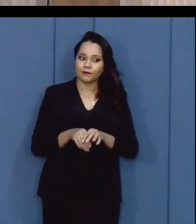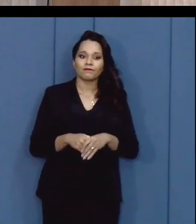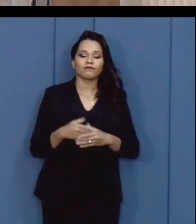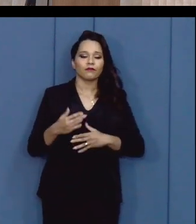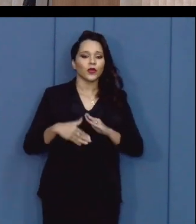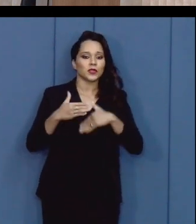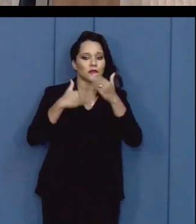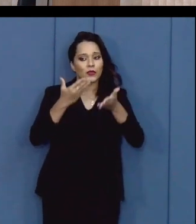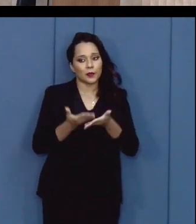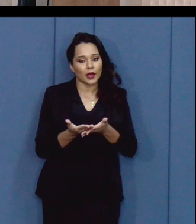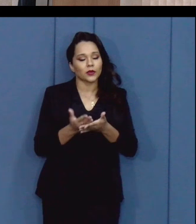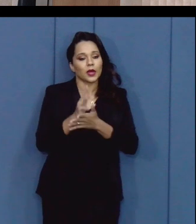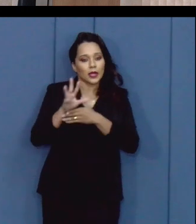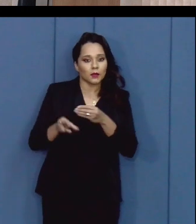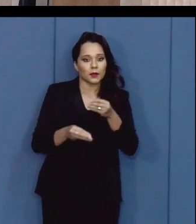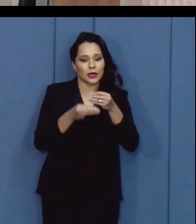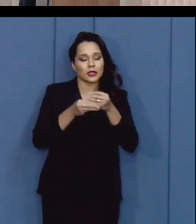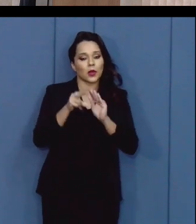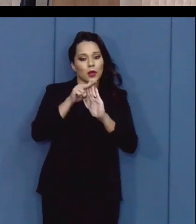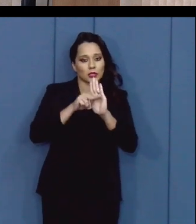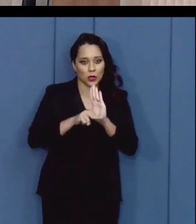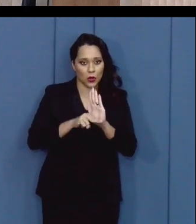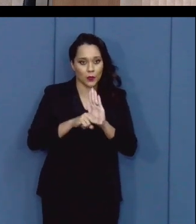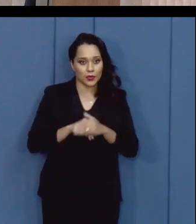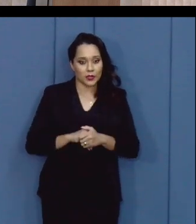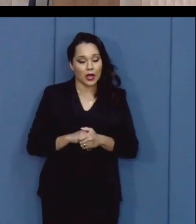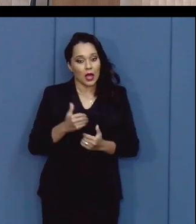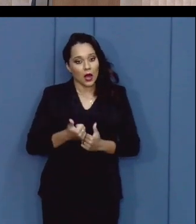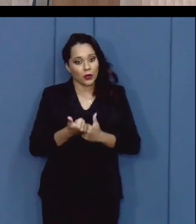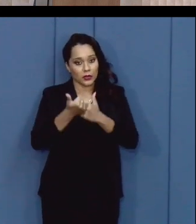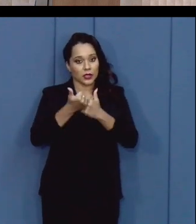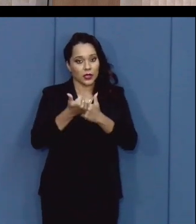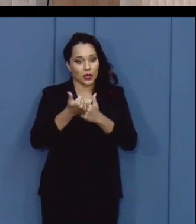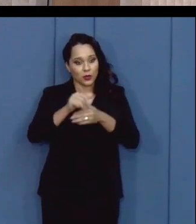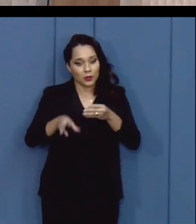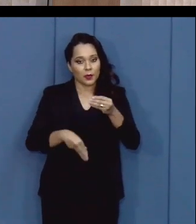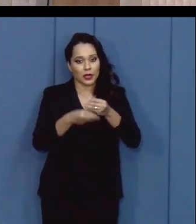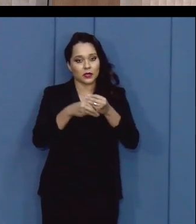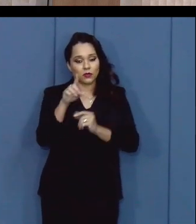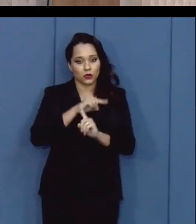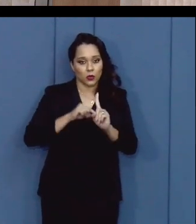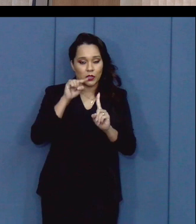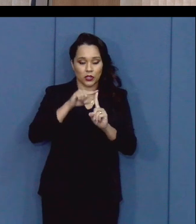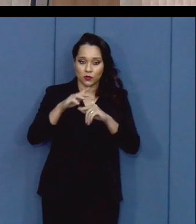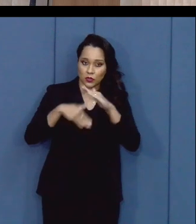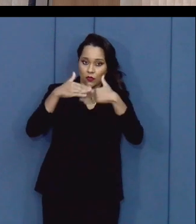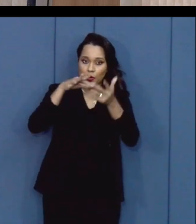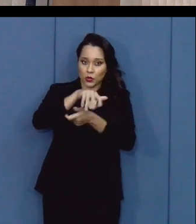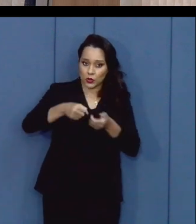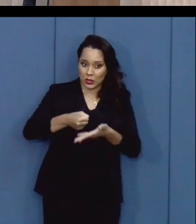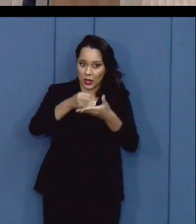dúvida, o desenvolvimento e a implementação das normas auxiliam na implementação dos objetivos de